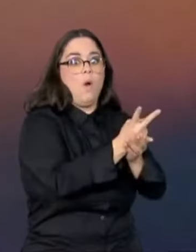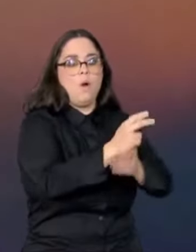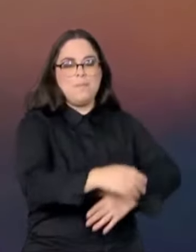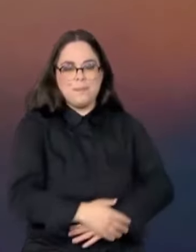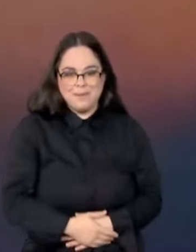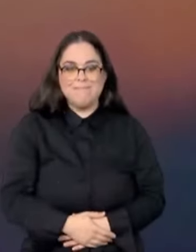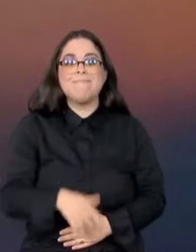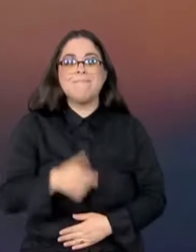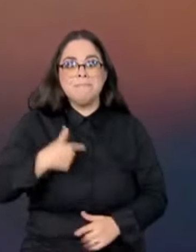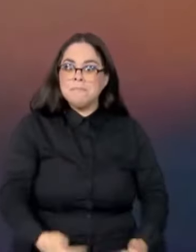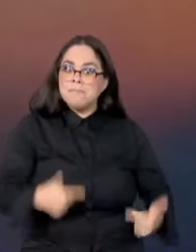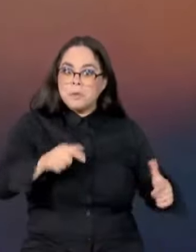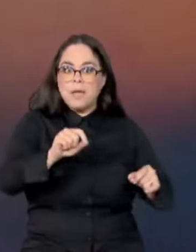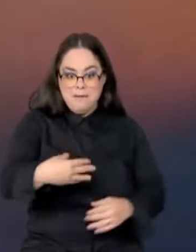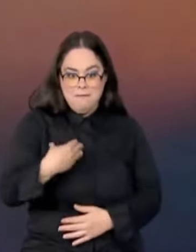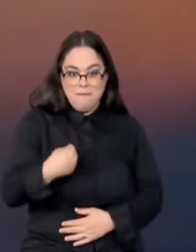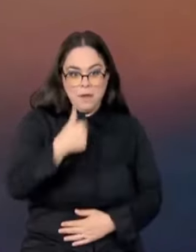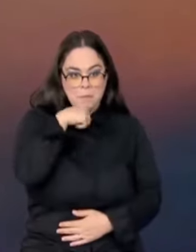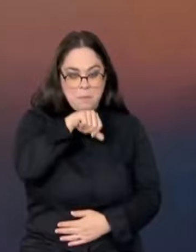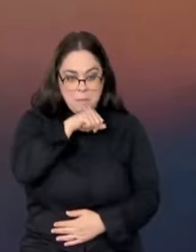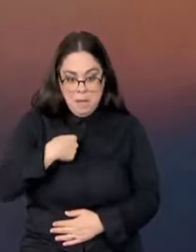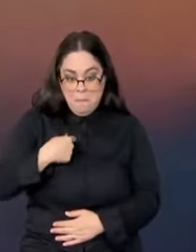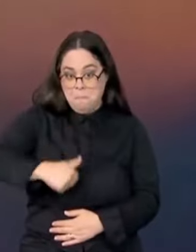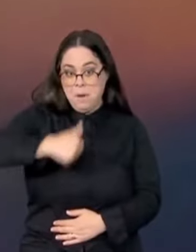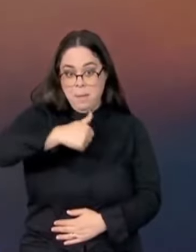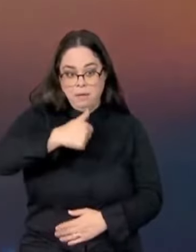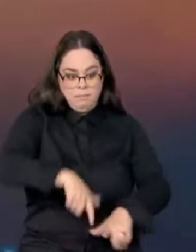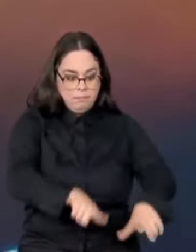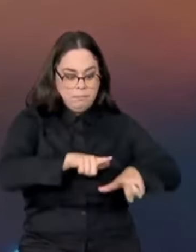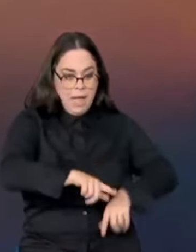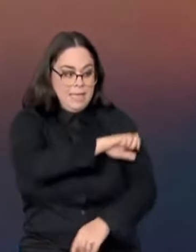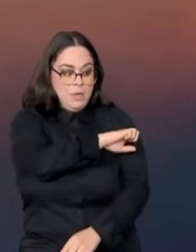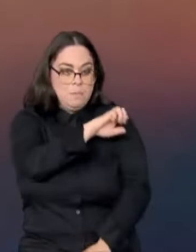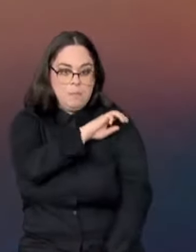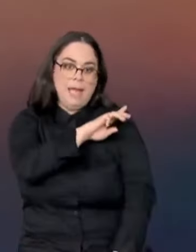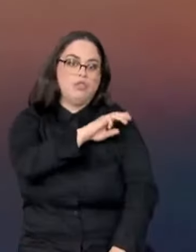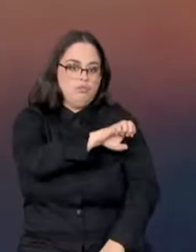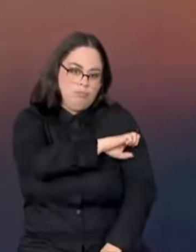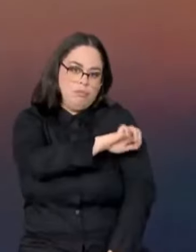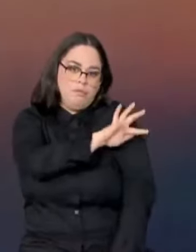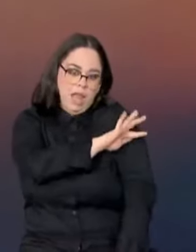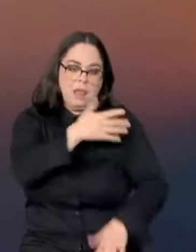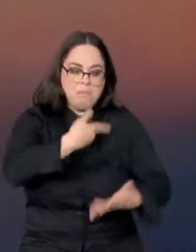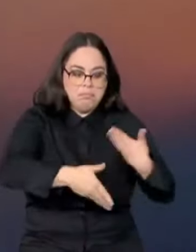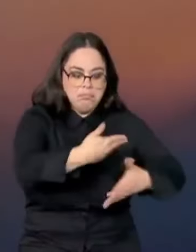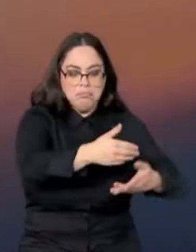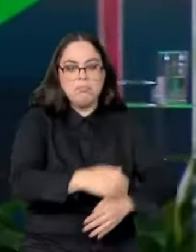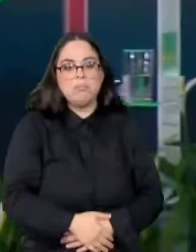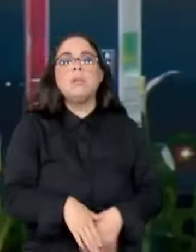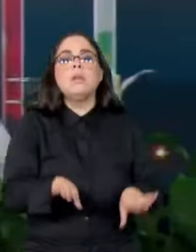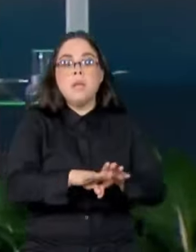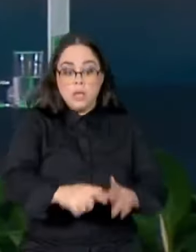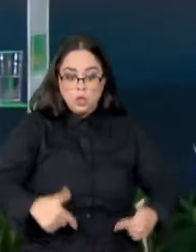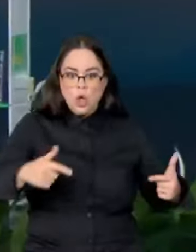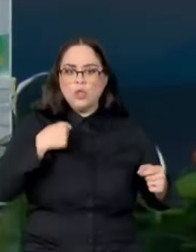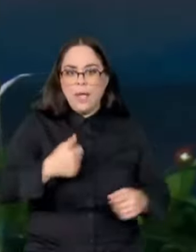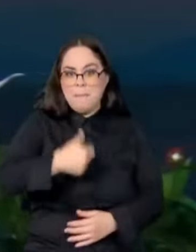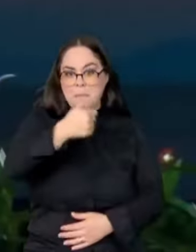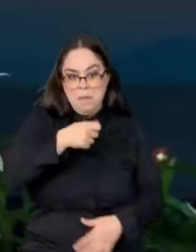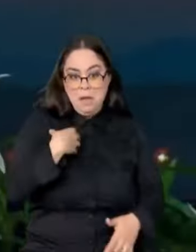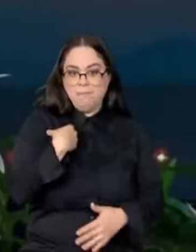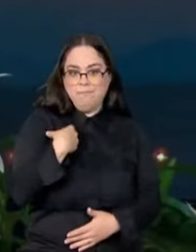tive sorte de ser o primeiro filho da minha mãe a ter um diploma primário. Eu tive sorte de ser o primeiro filho da minha mãe a ter uma